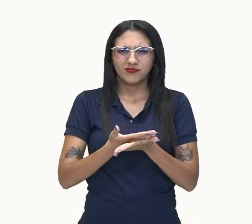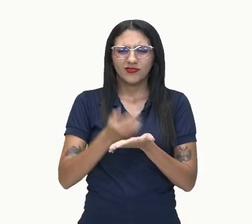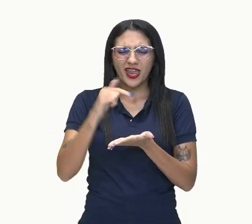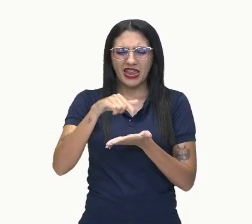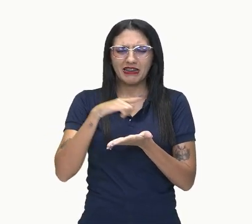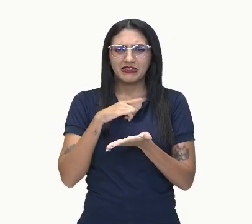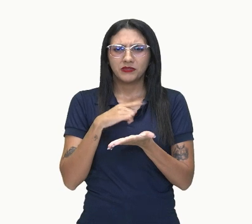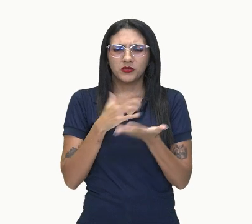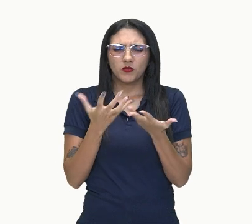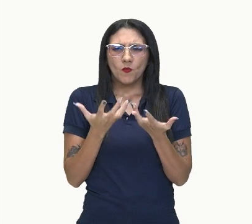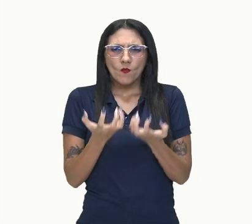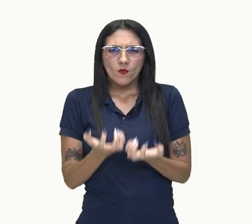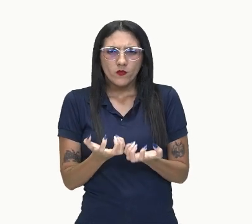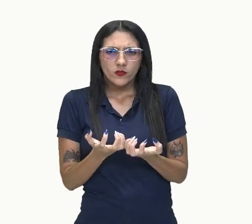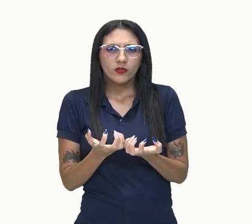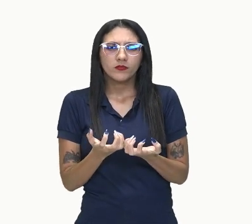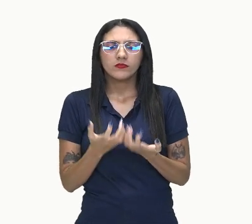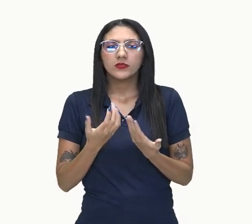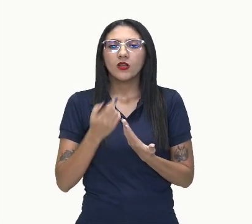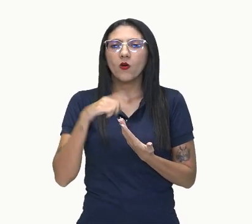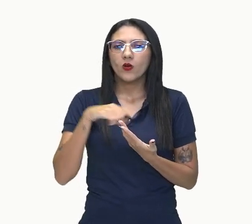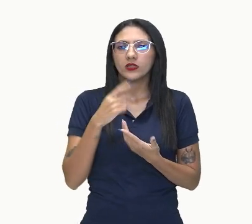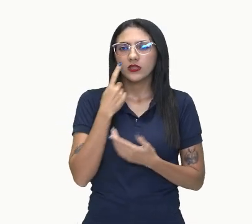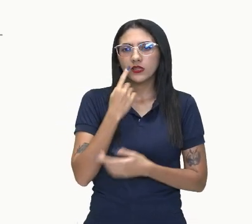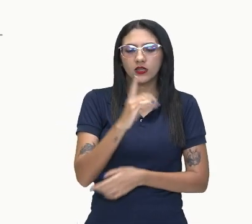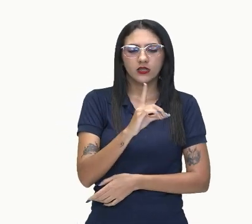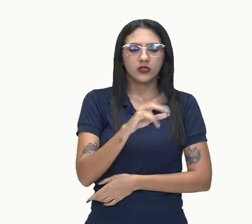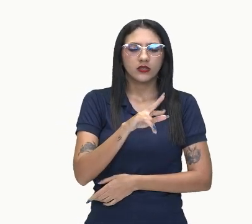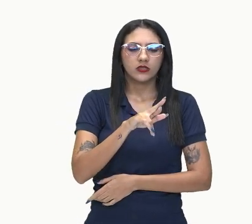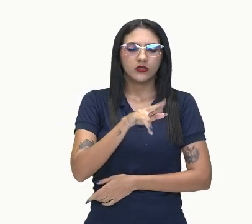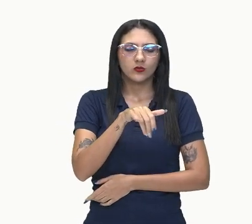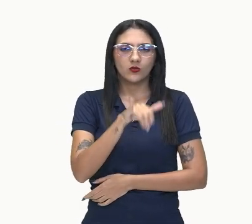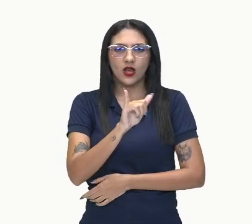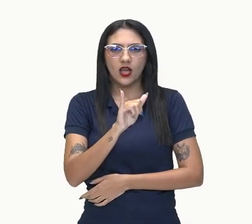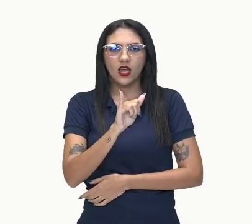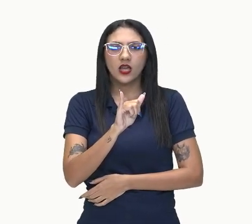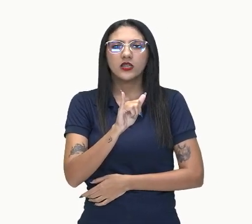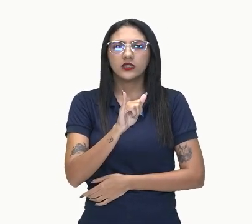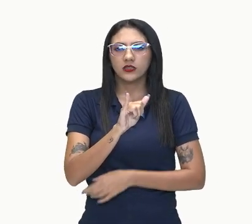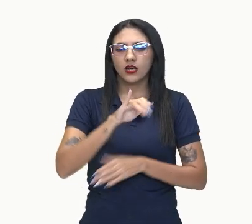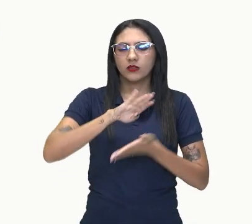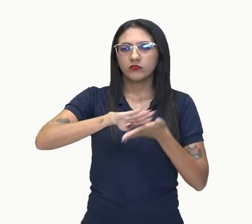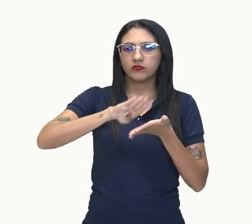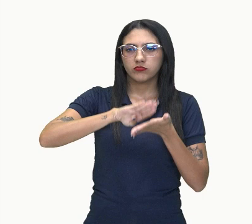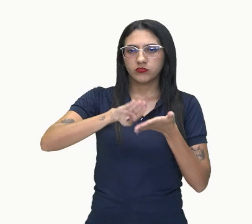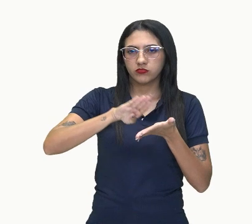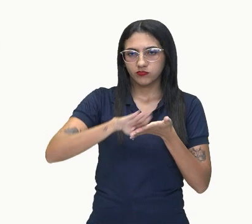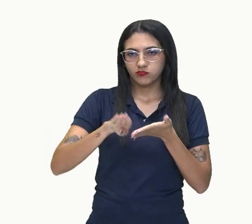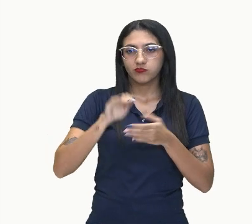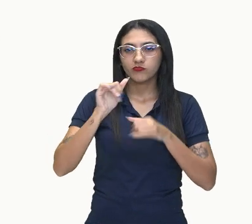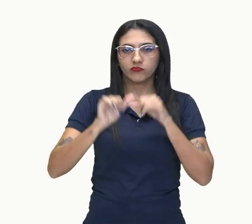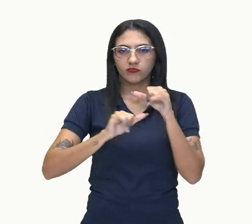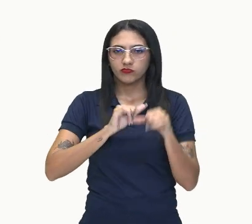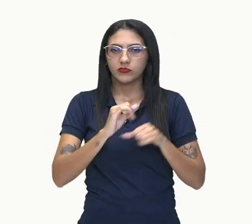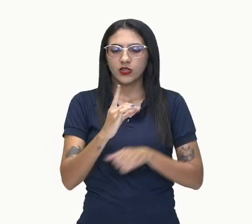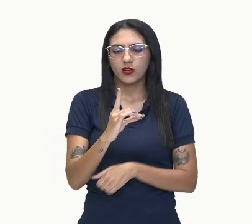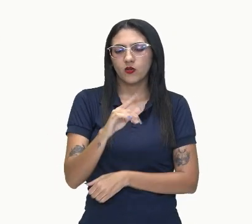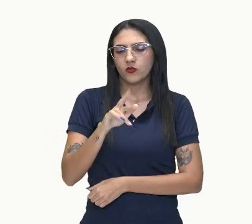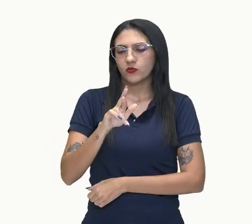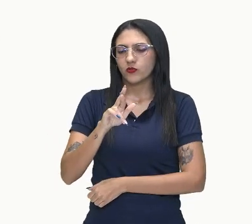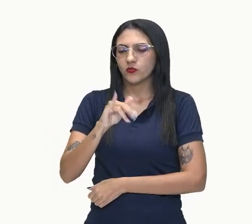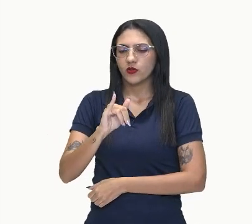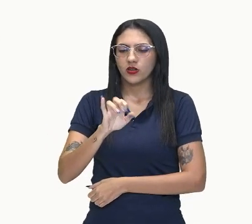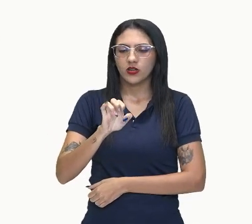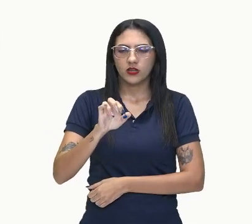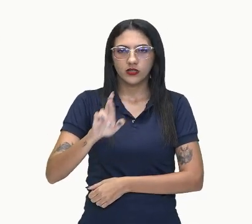Ou seja, eu tenho que tirar o Y para botar o IER, que aí eu vou falar drier, ok? Vamos aqui